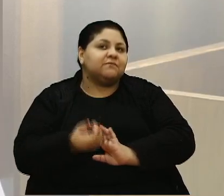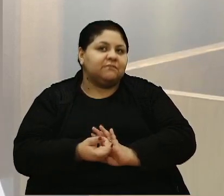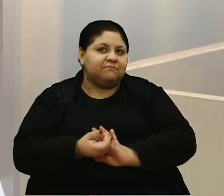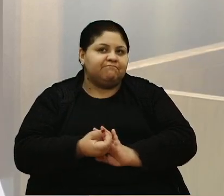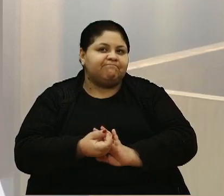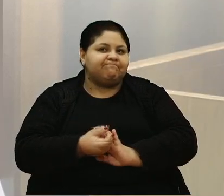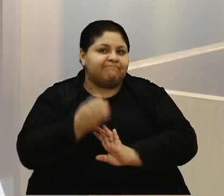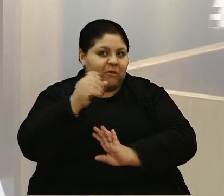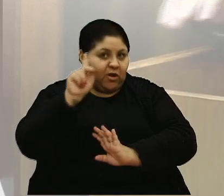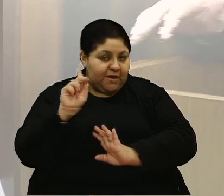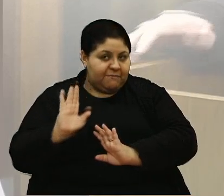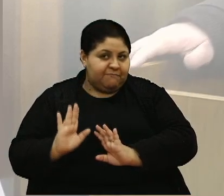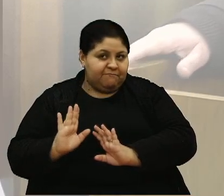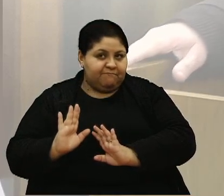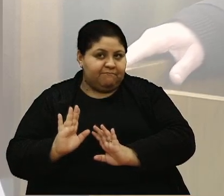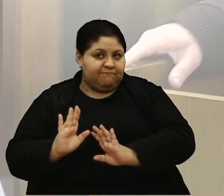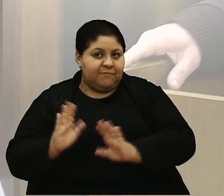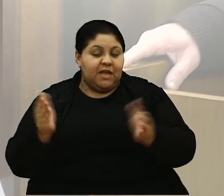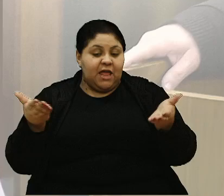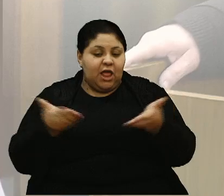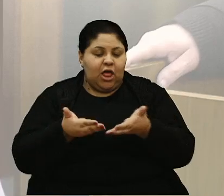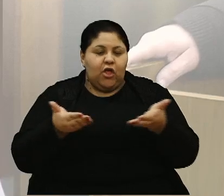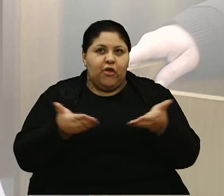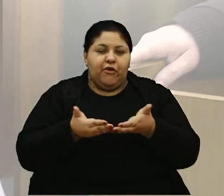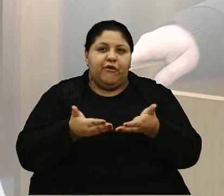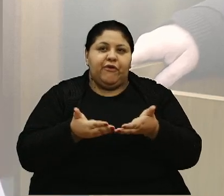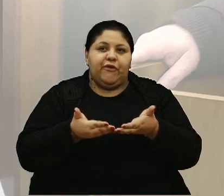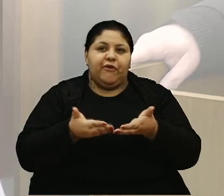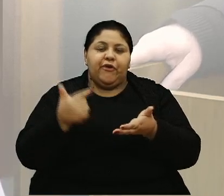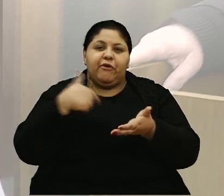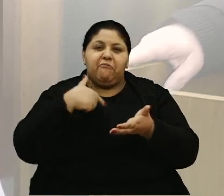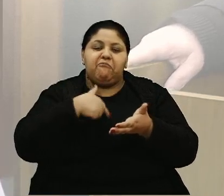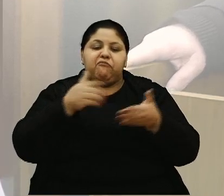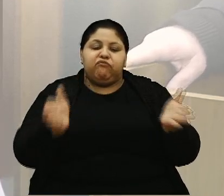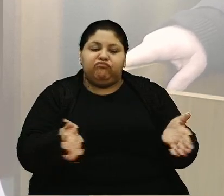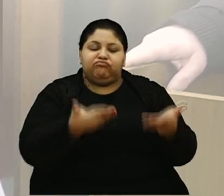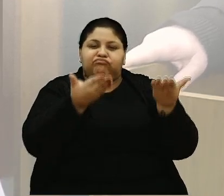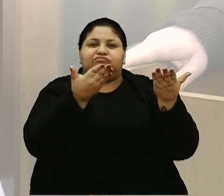ok? Nessa toada, pessoal, eu sou um entusiasta,